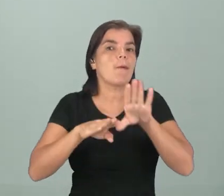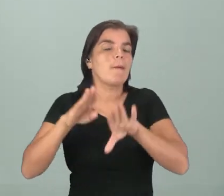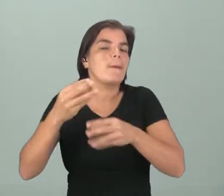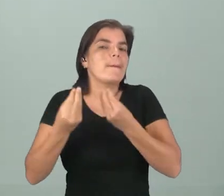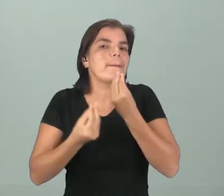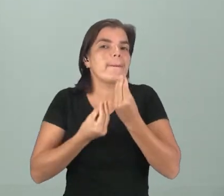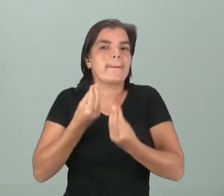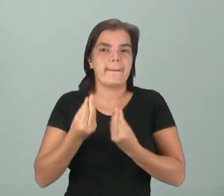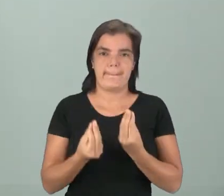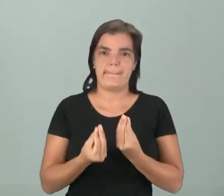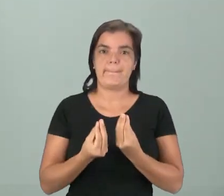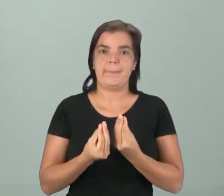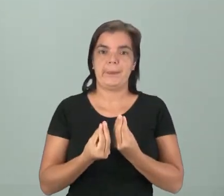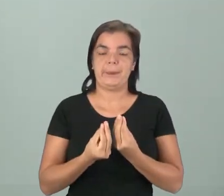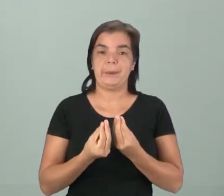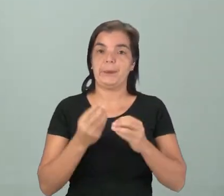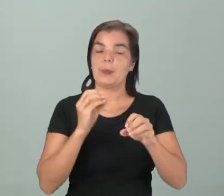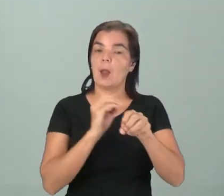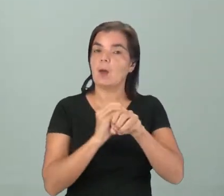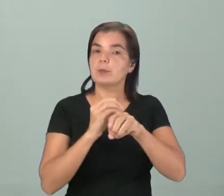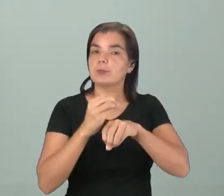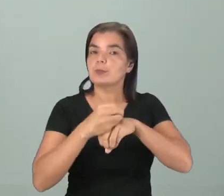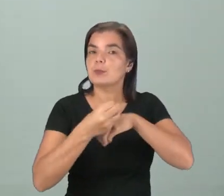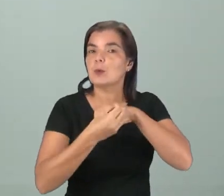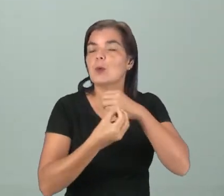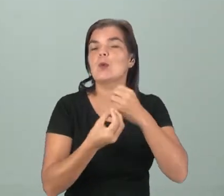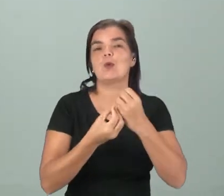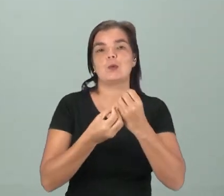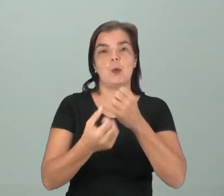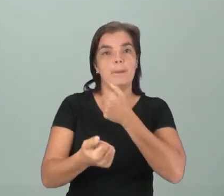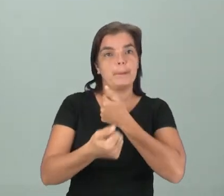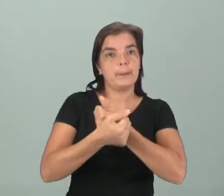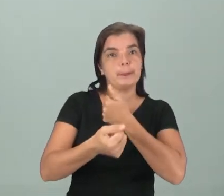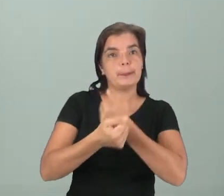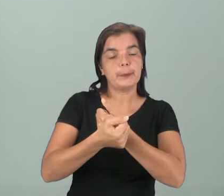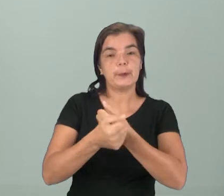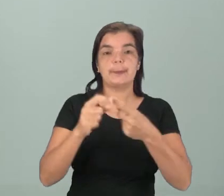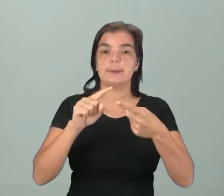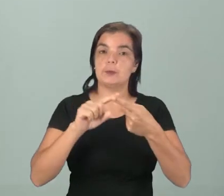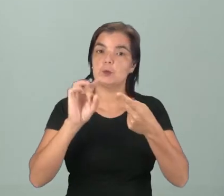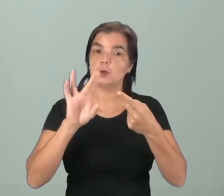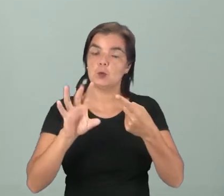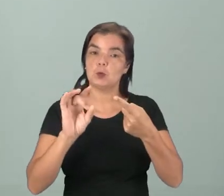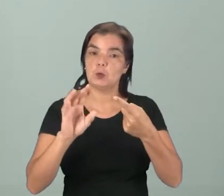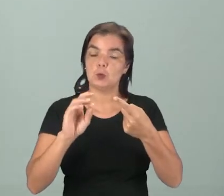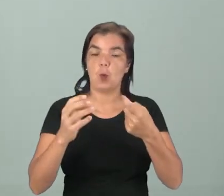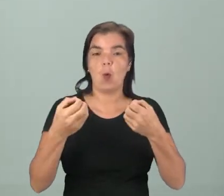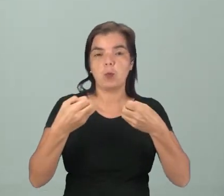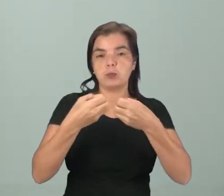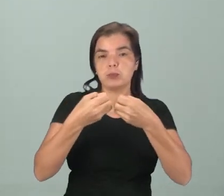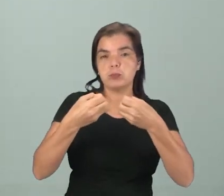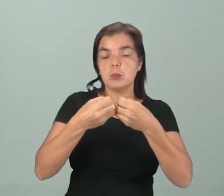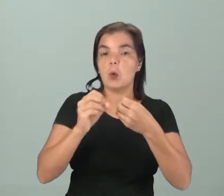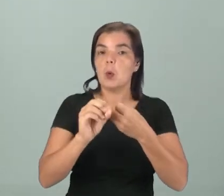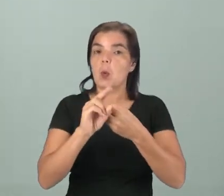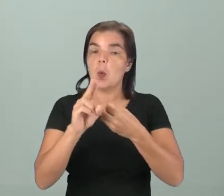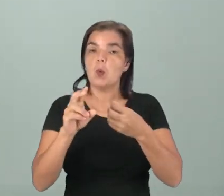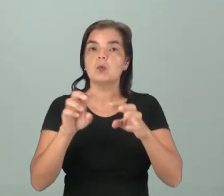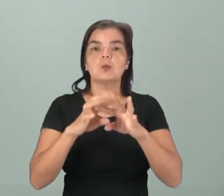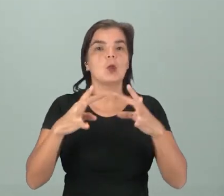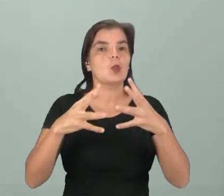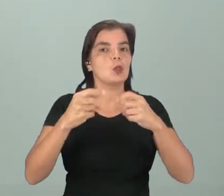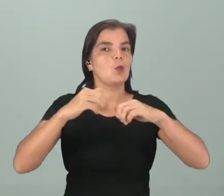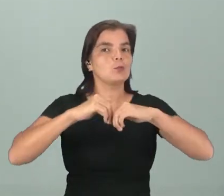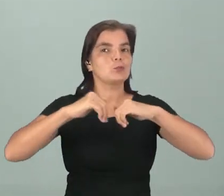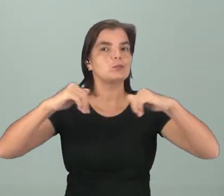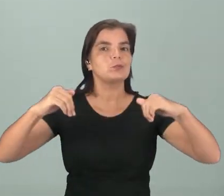de como as moléculas estão, né? Se elas estão bem próximas, se só estão se encostando ou se estão